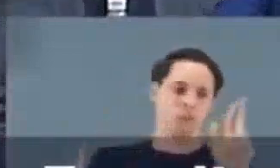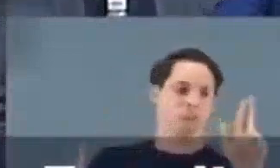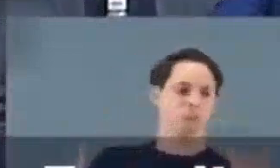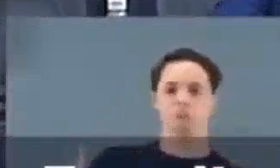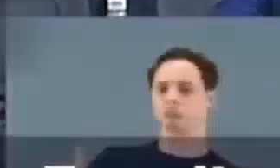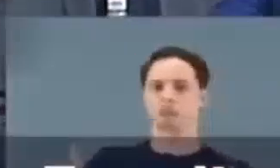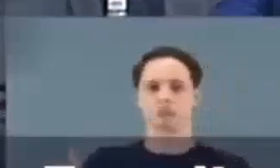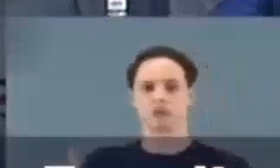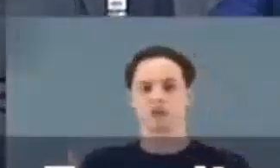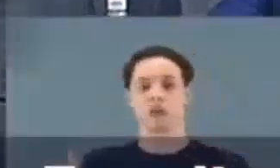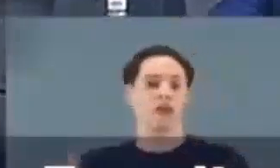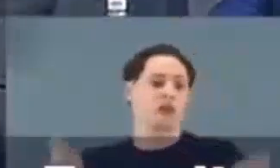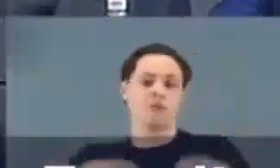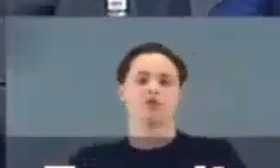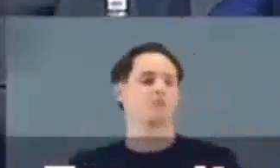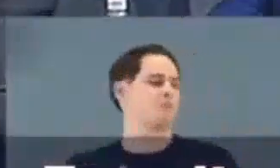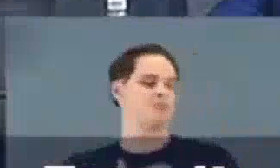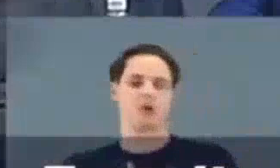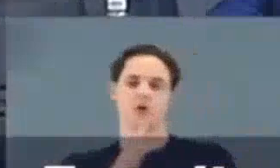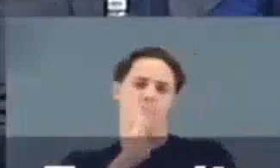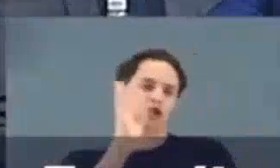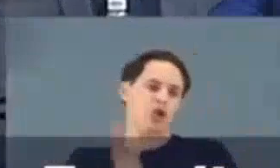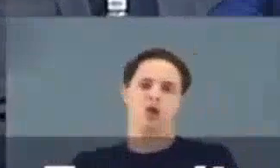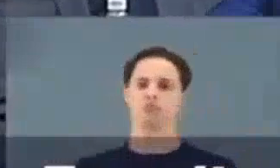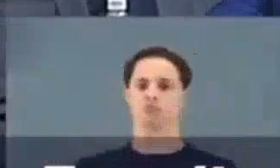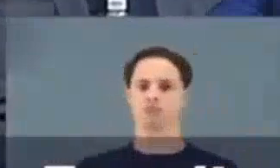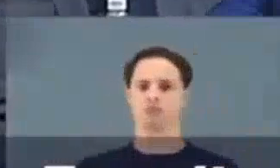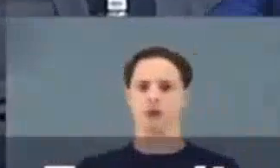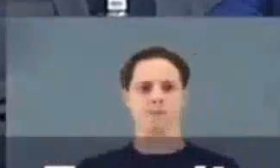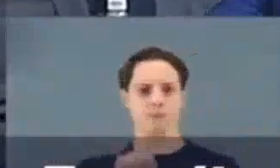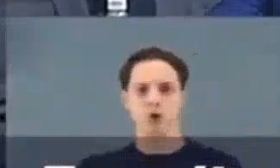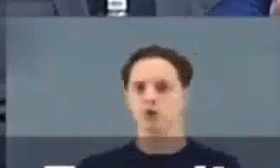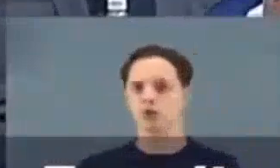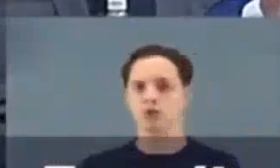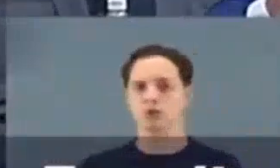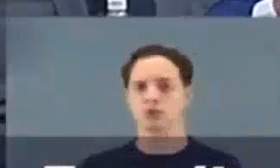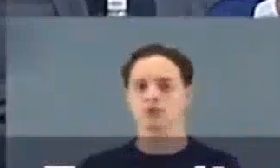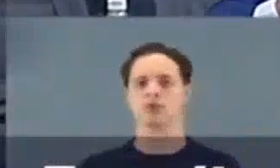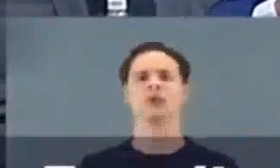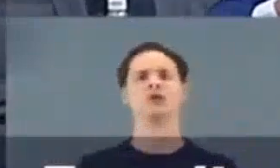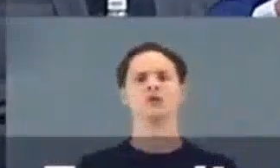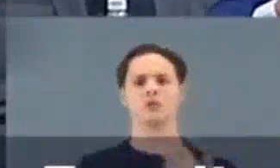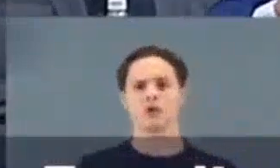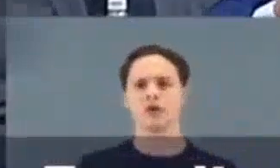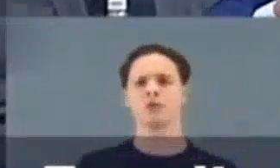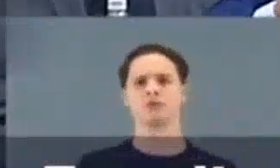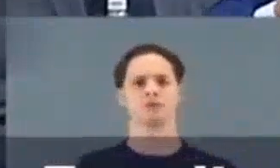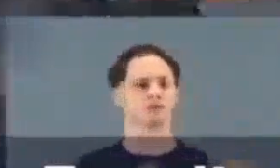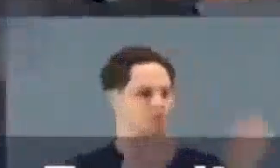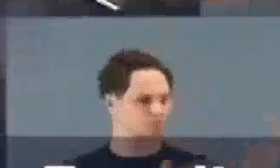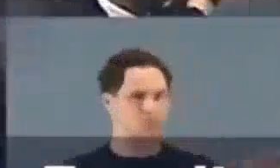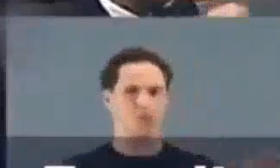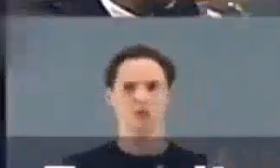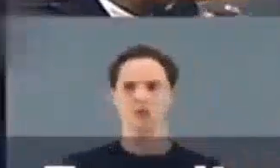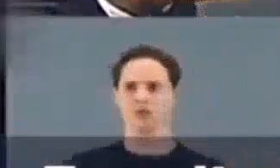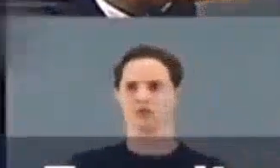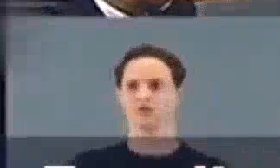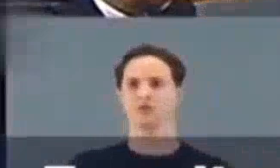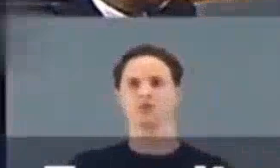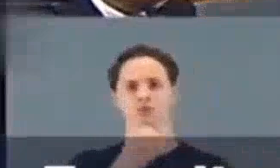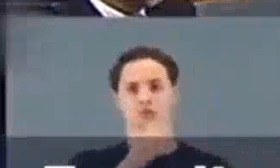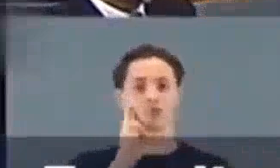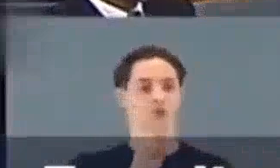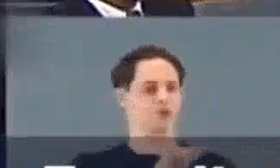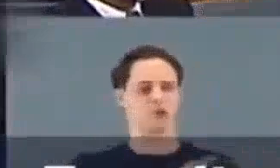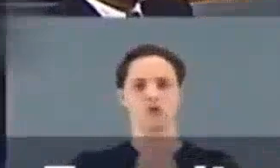a minha resposta já foi dada. Ponto. Então, Vossa Excelência, senhor Silvanei, Vossa Excelência